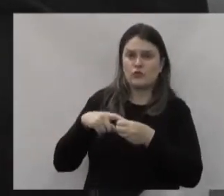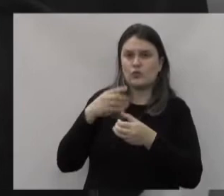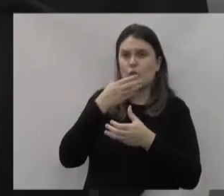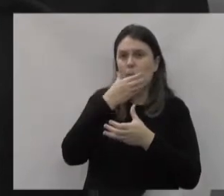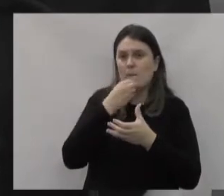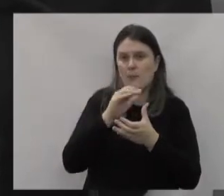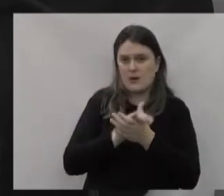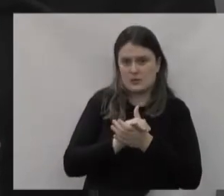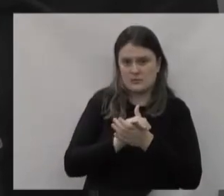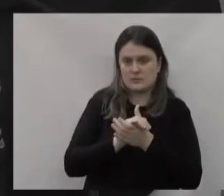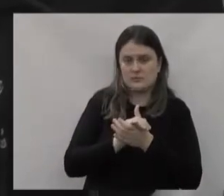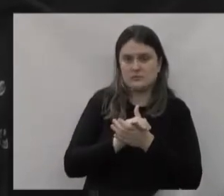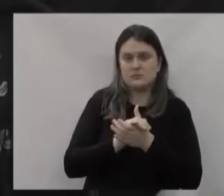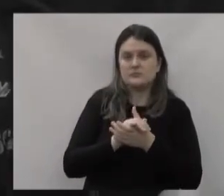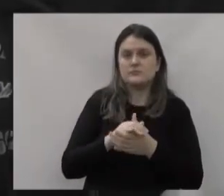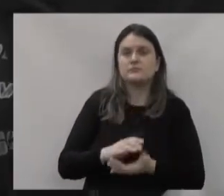marido.